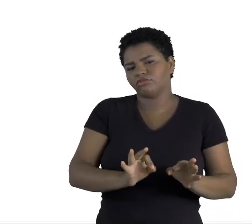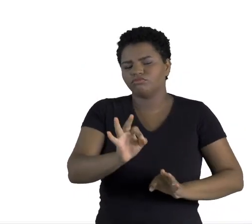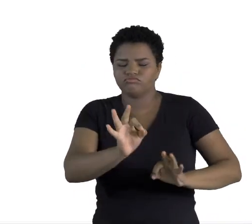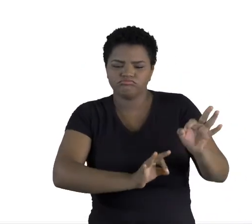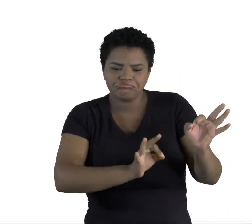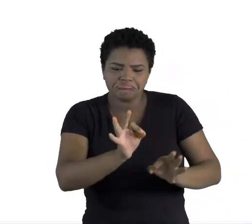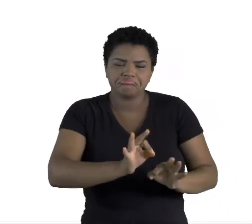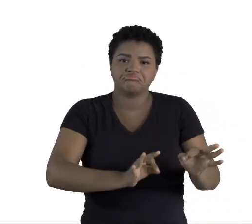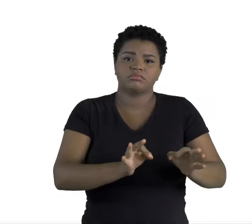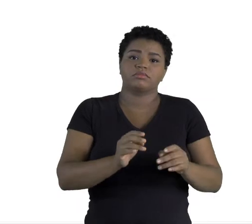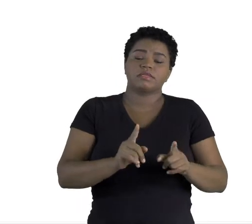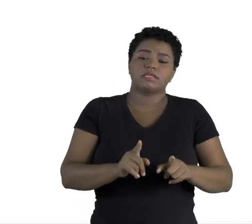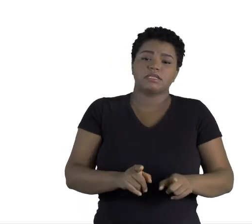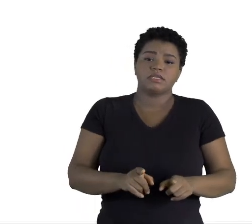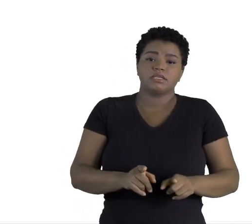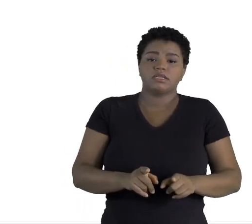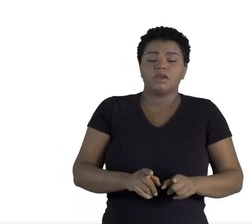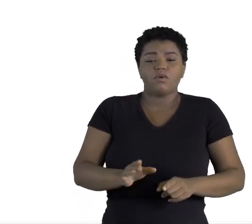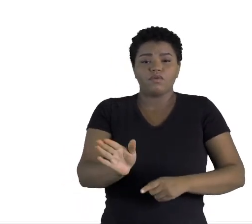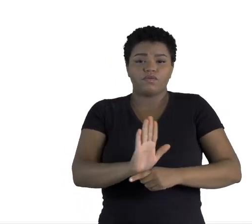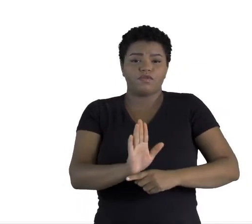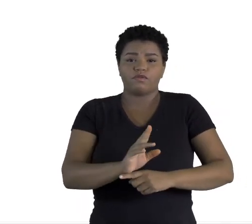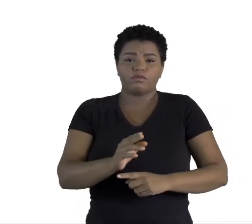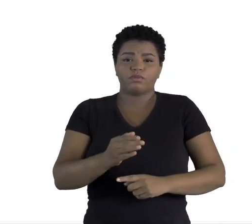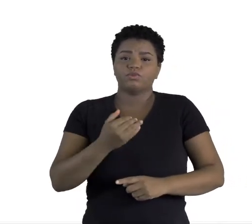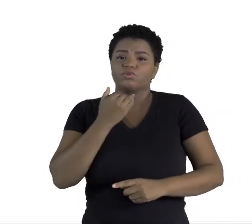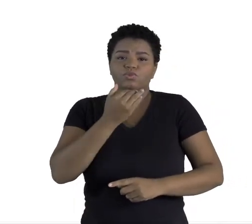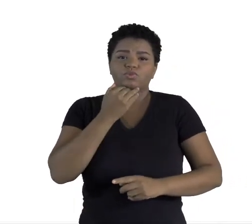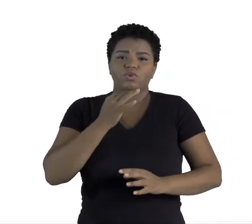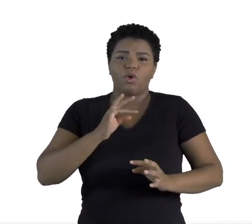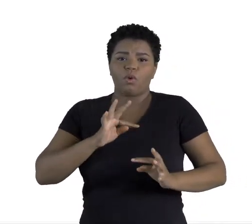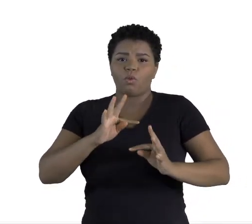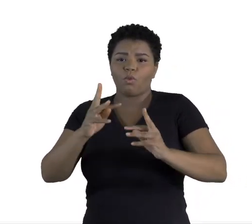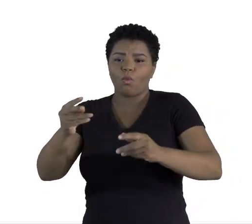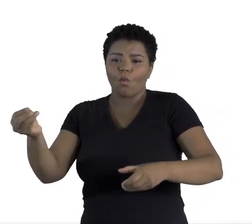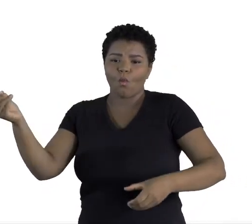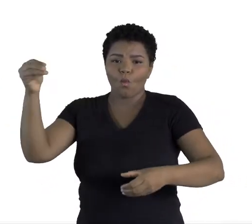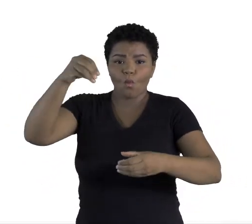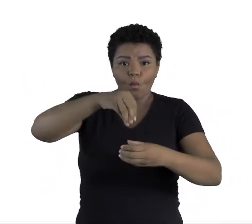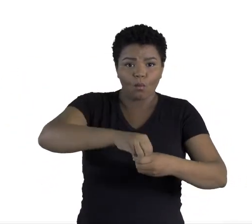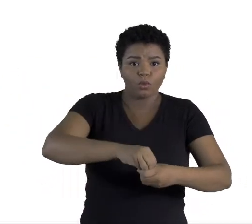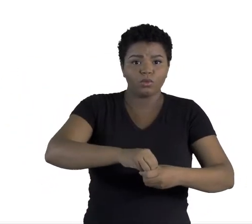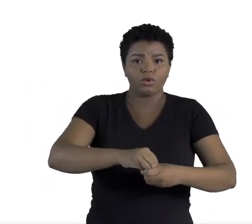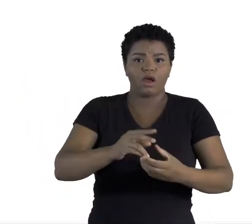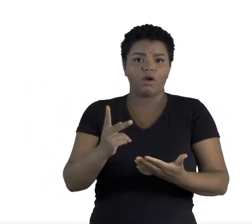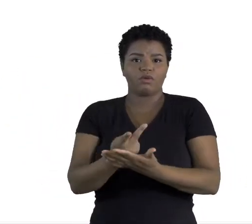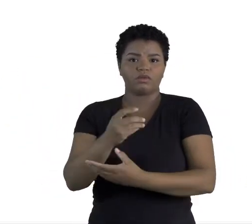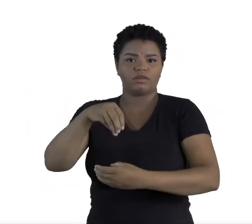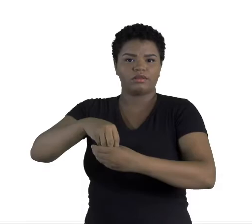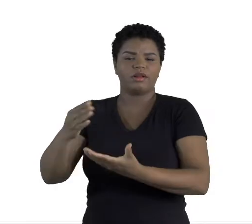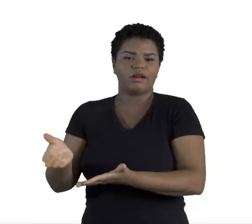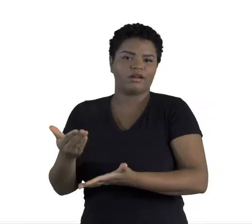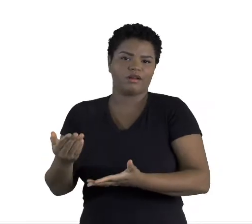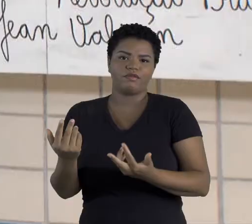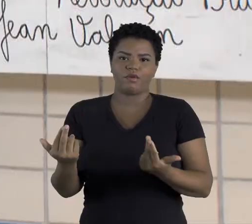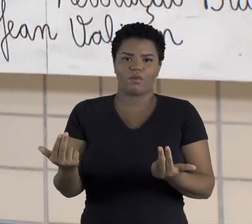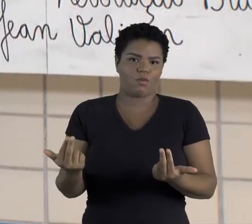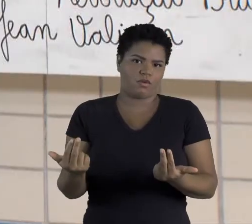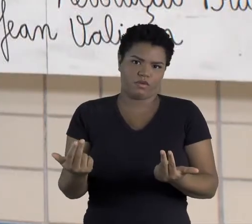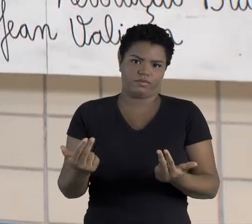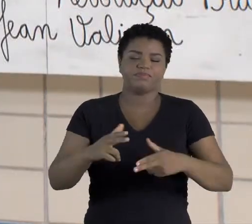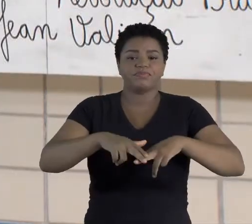elaborado, e o filme ele nunca consegue colocar todas as ações que o livro coloca. Então, por isso que é interessante você ler o